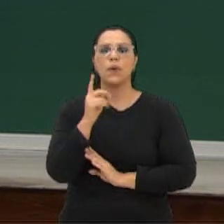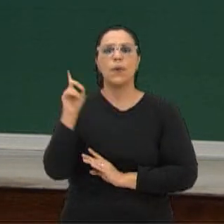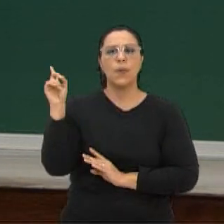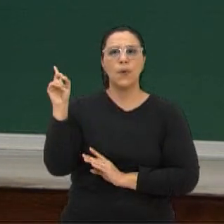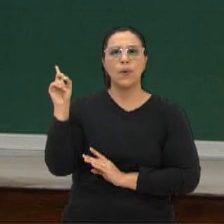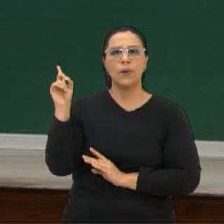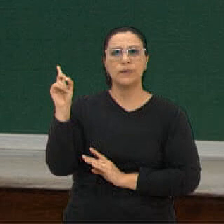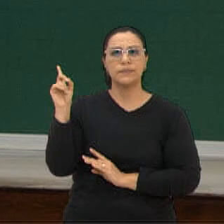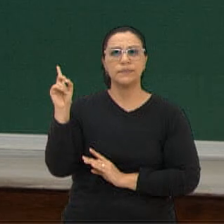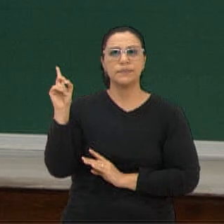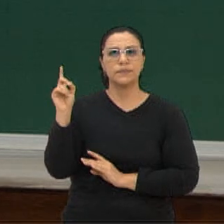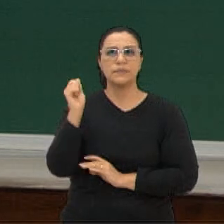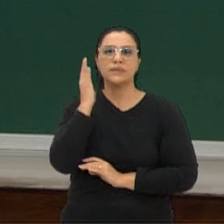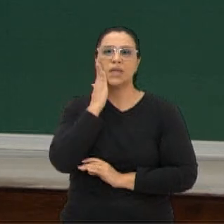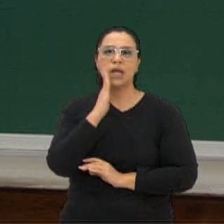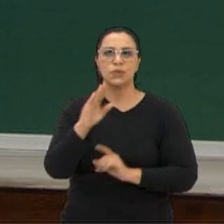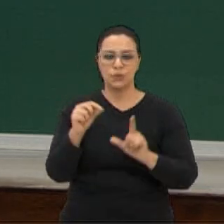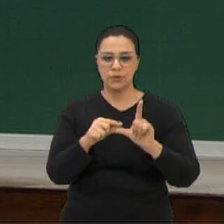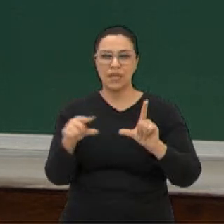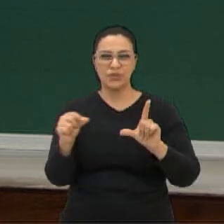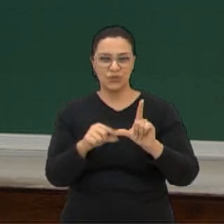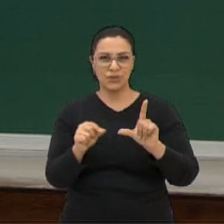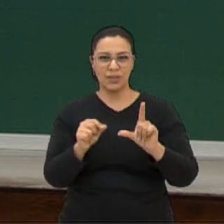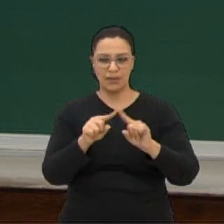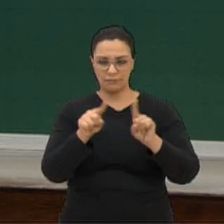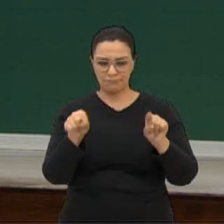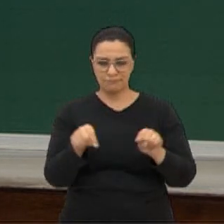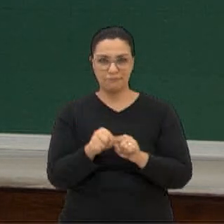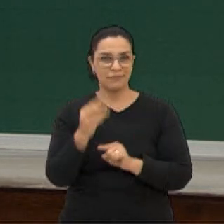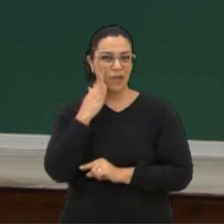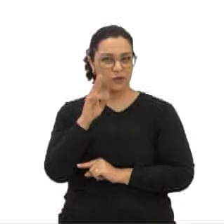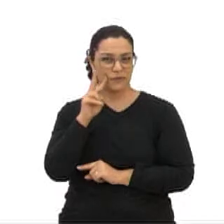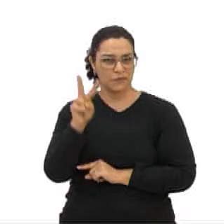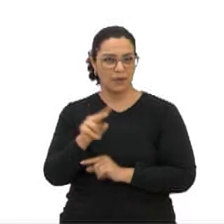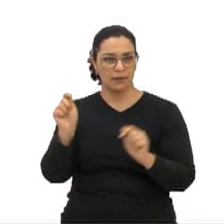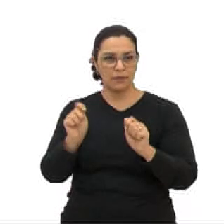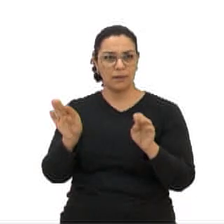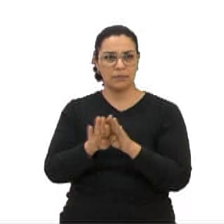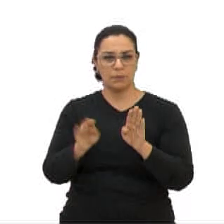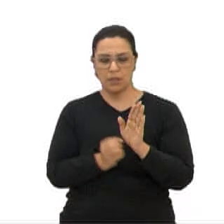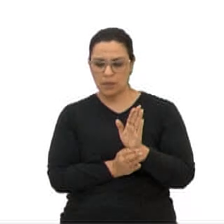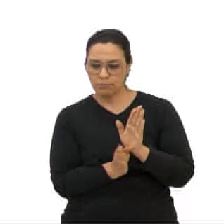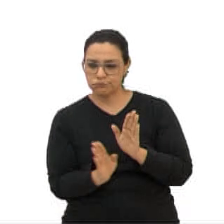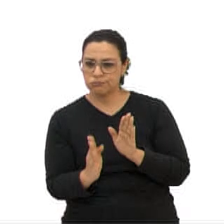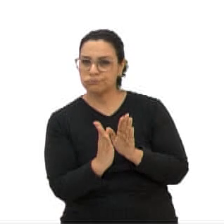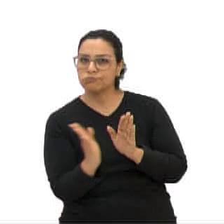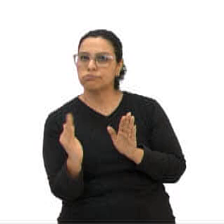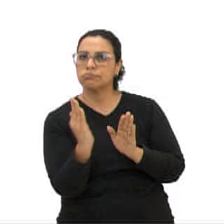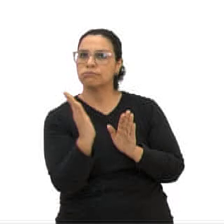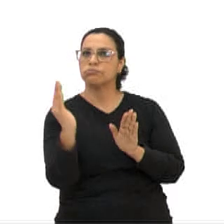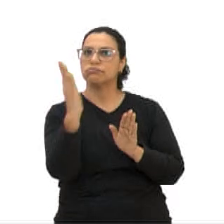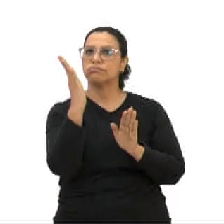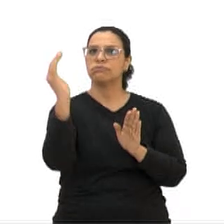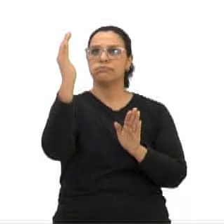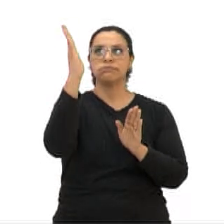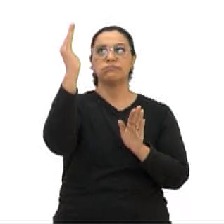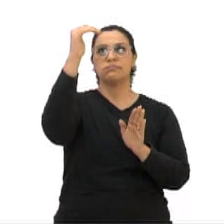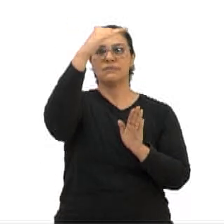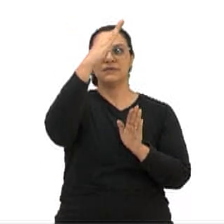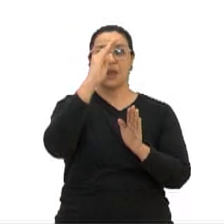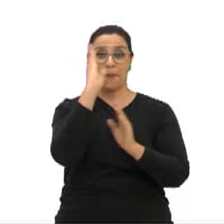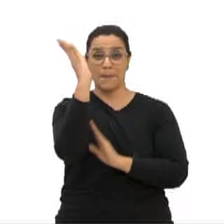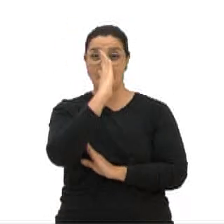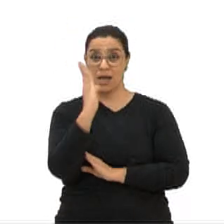aqui com a cor azul, ó, conforme você pode visualizar aqui. E essa vegetação azul, ó, ela se estende por